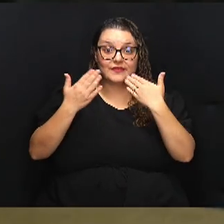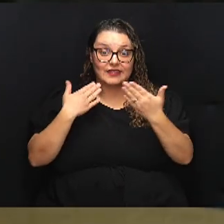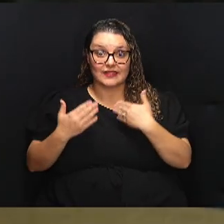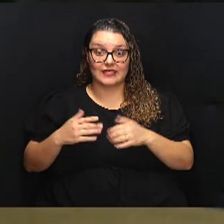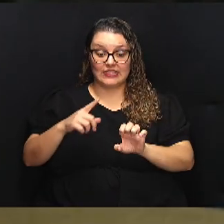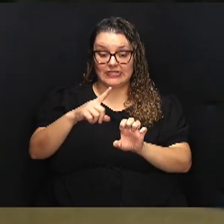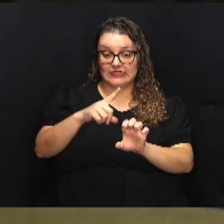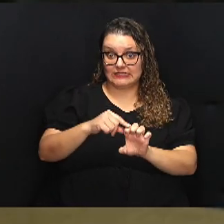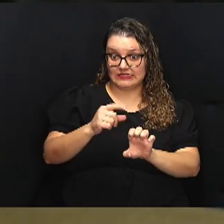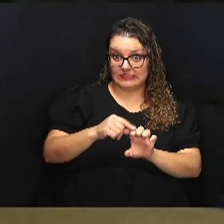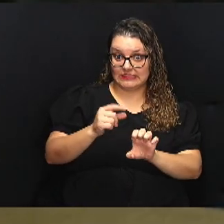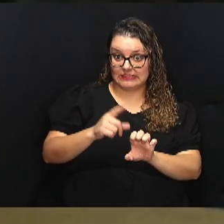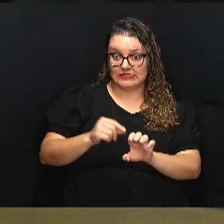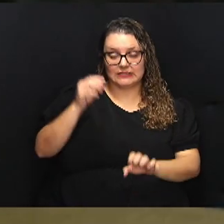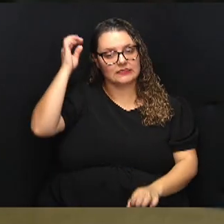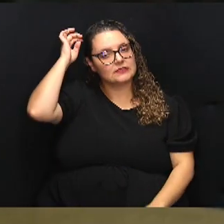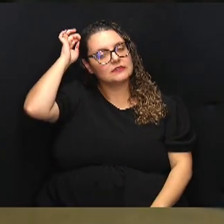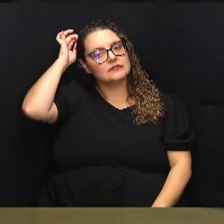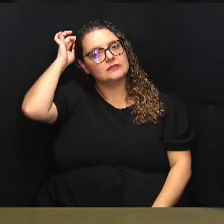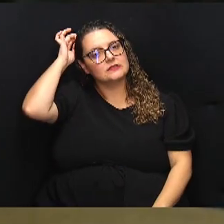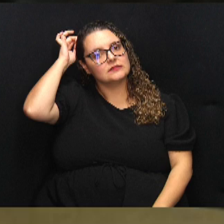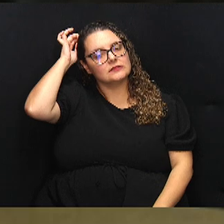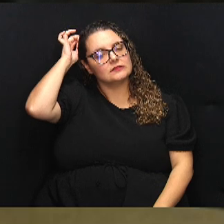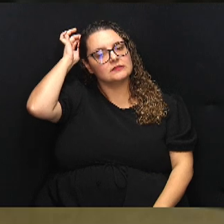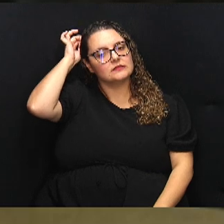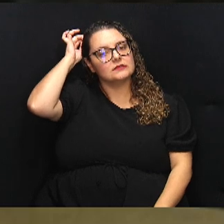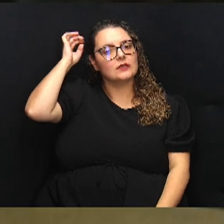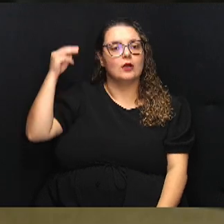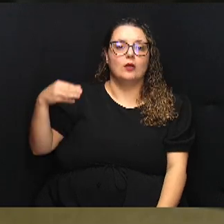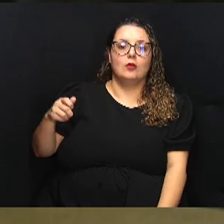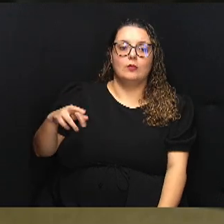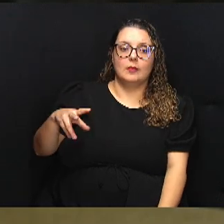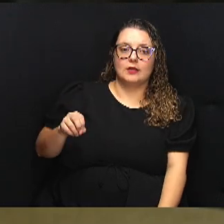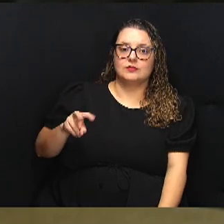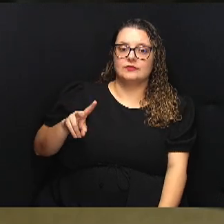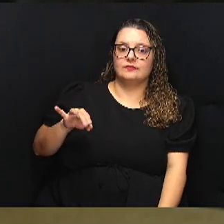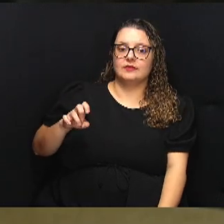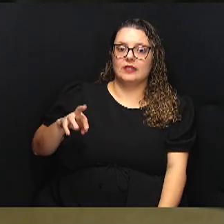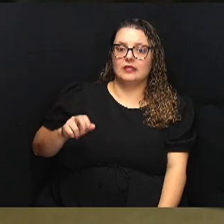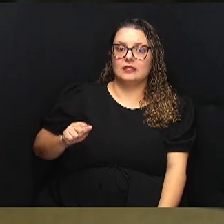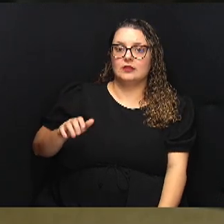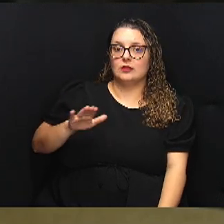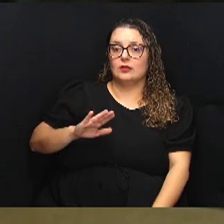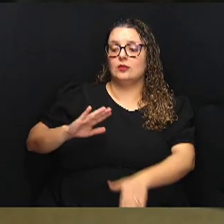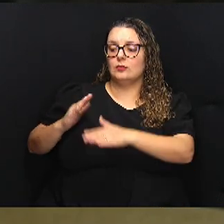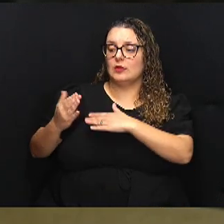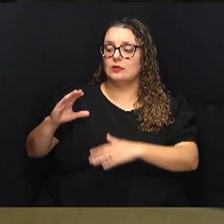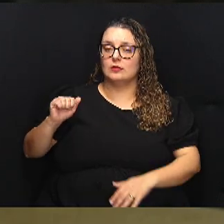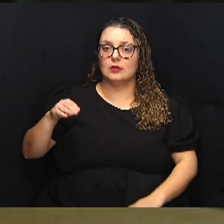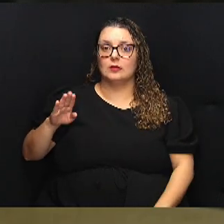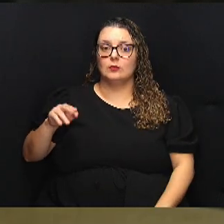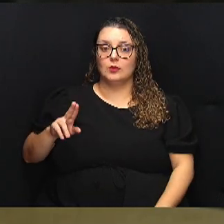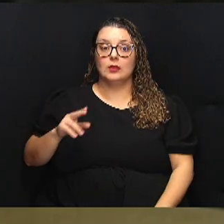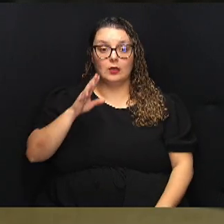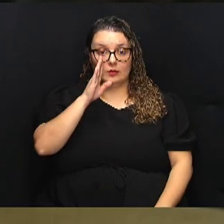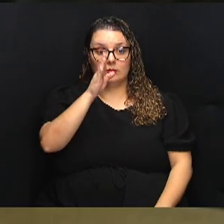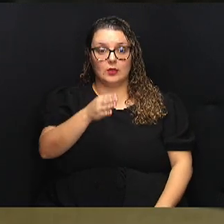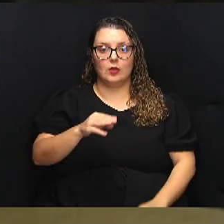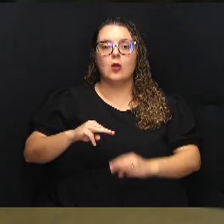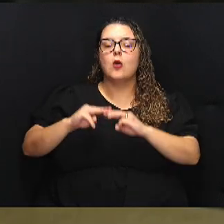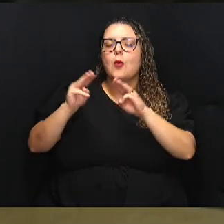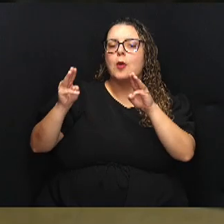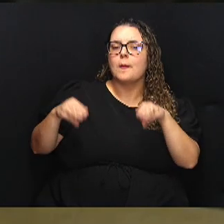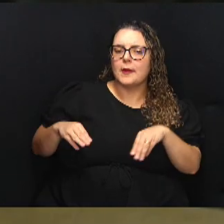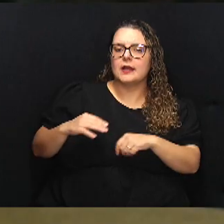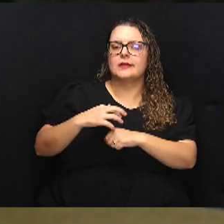empreendedorismo. O Marcos Vieira do Cambuí. Olha só, é indirecionada. No marketing